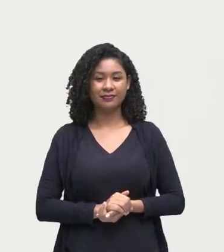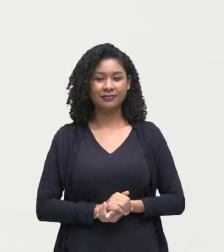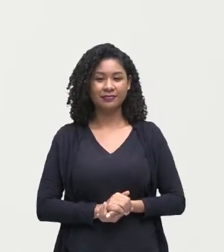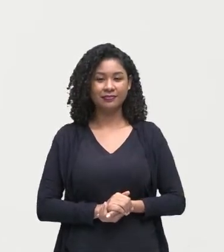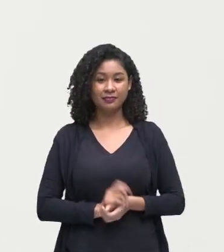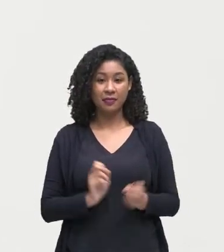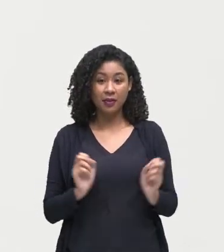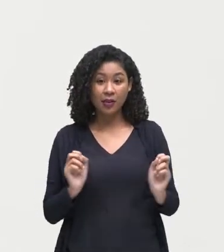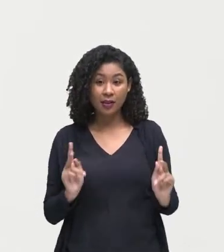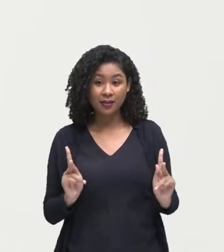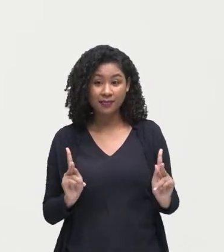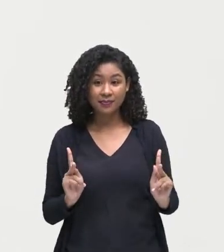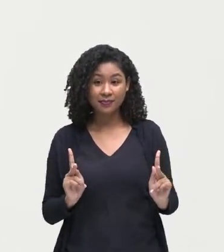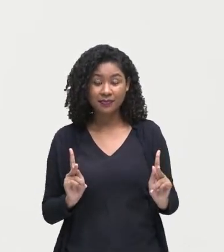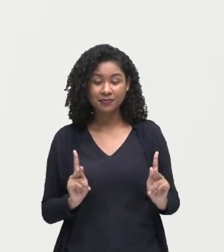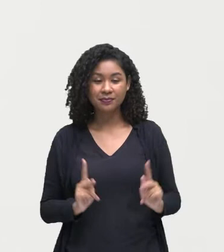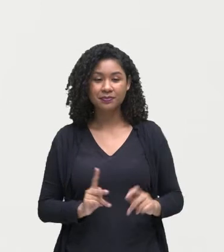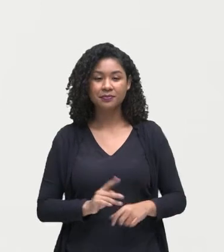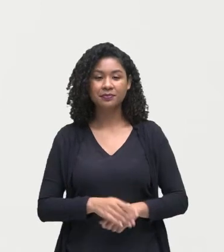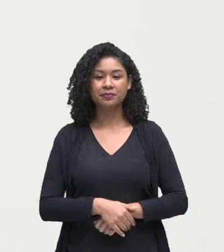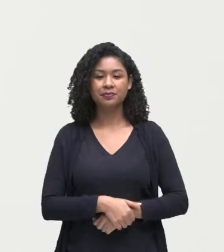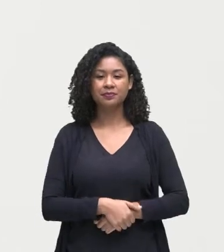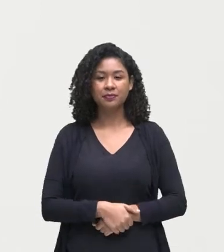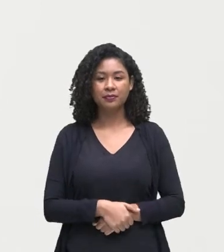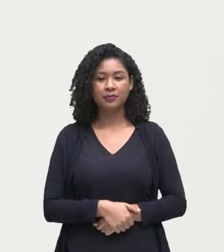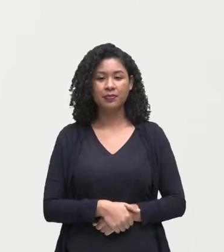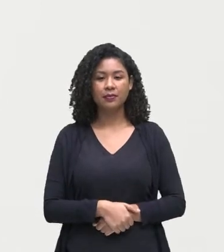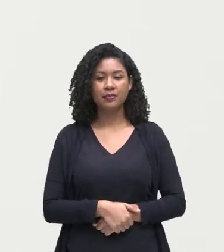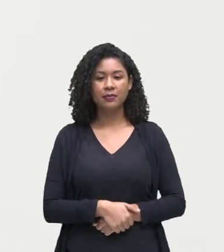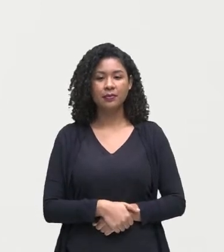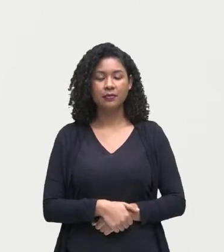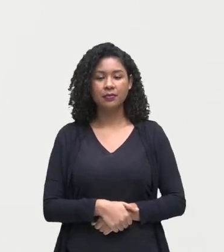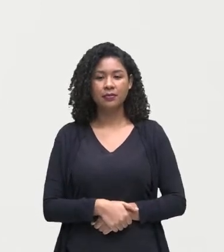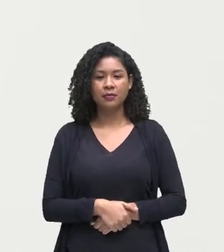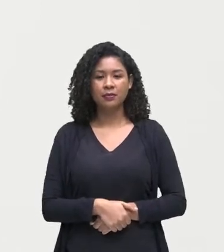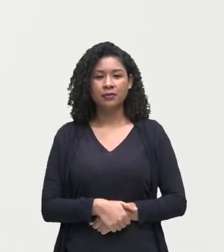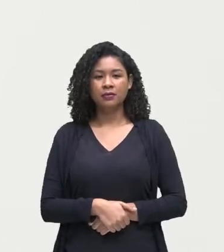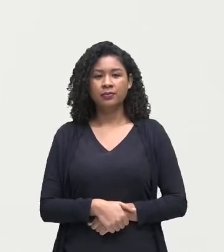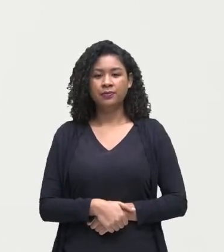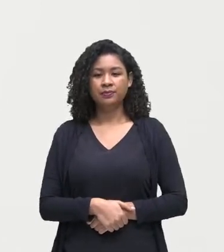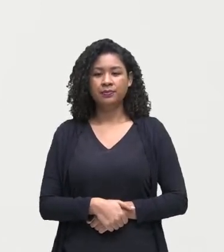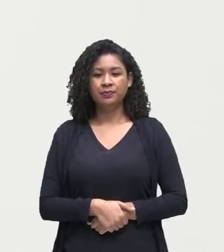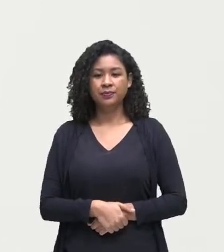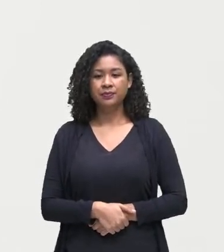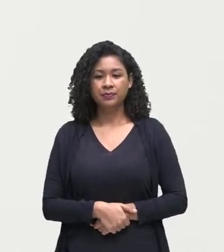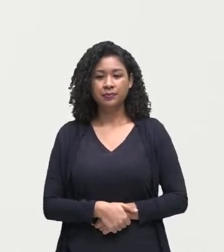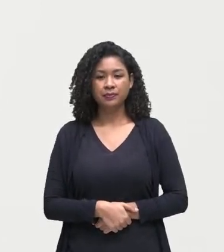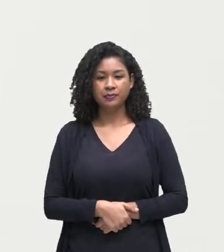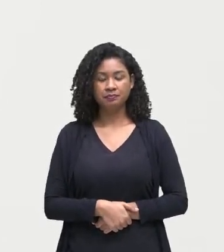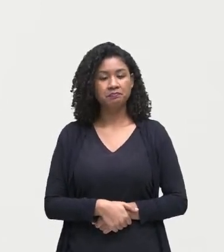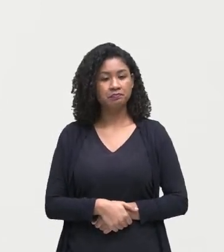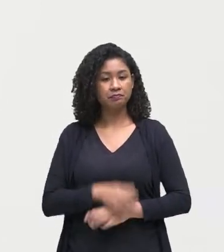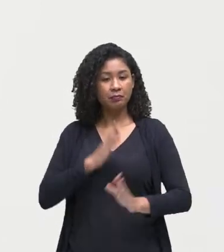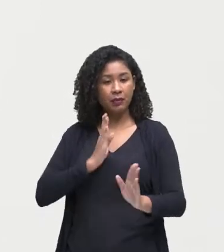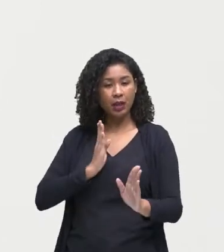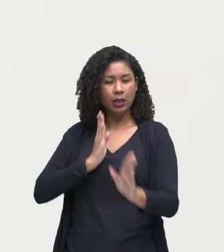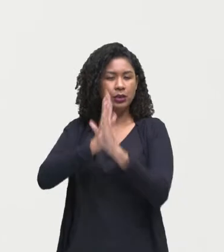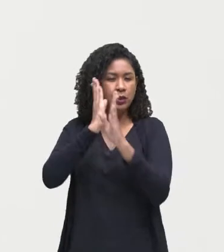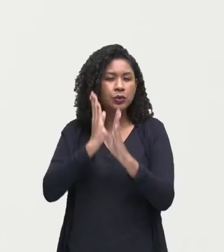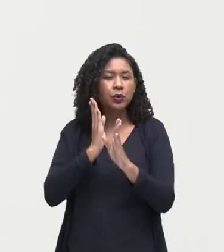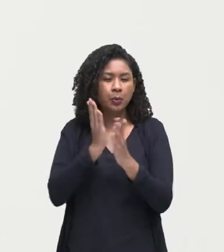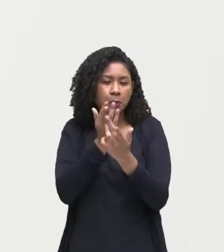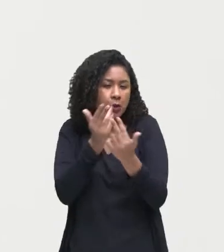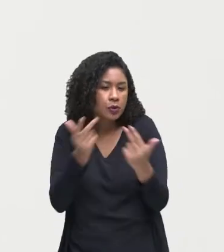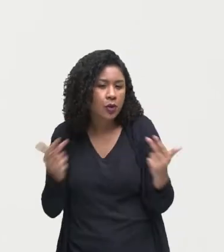Ok? Esse descobrir o que era desconhecido é que vai ser, de certa forma, esse ir além da nossa humanidade,